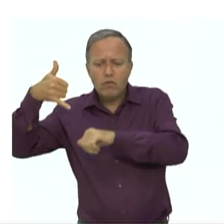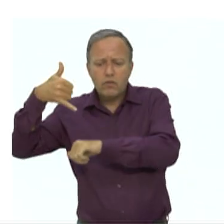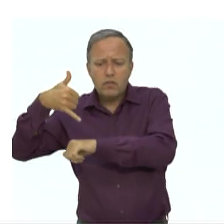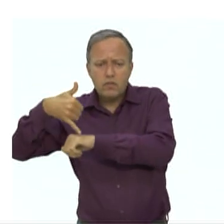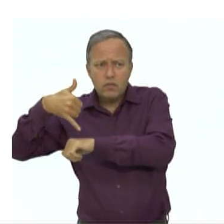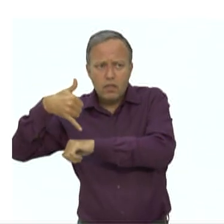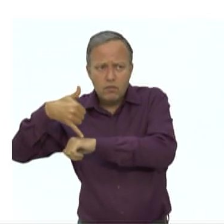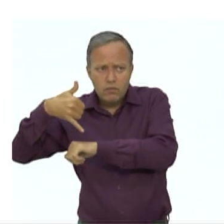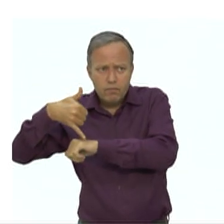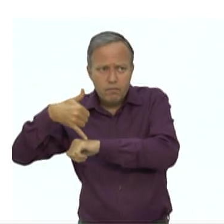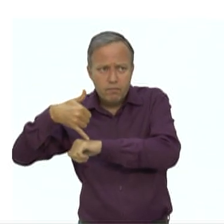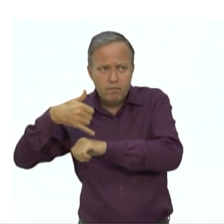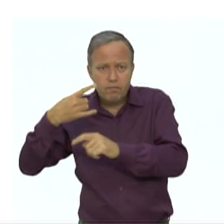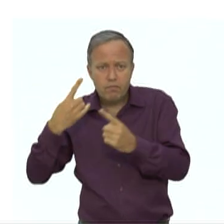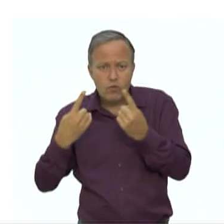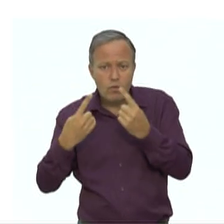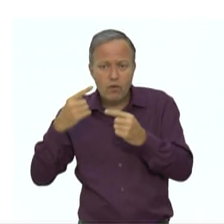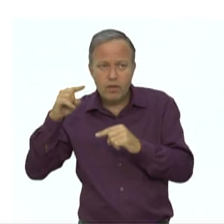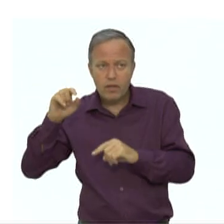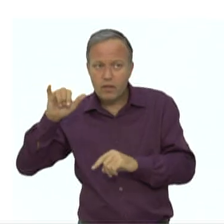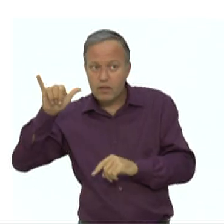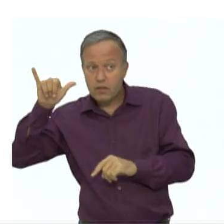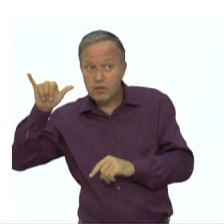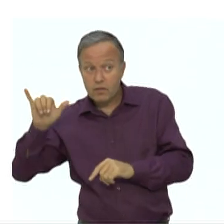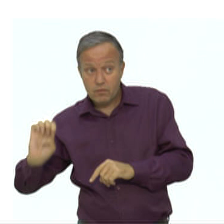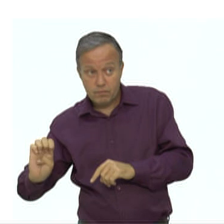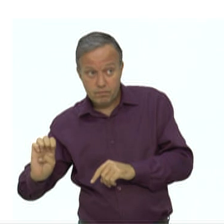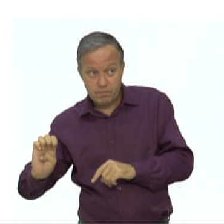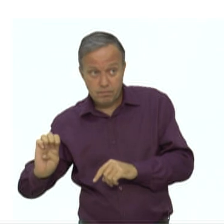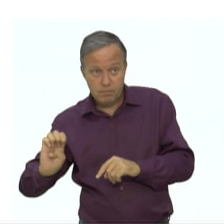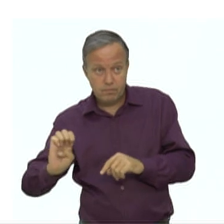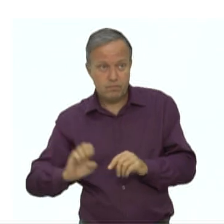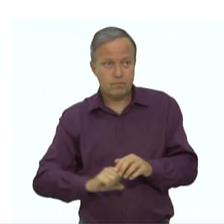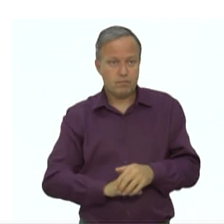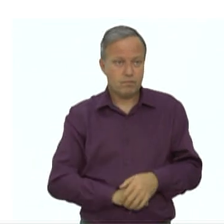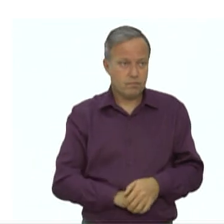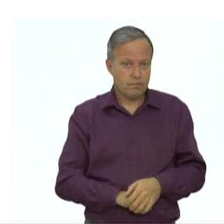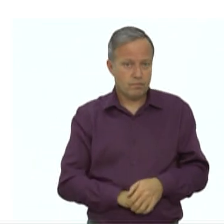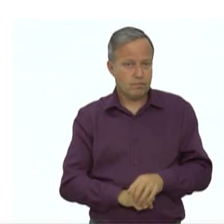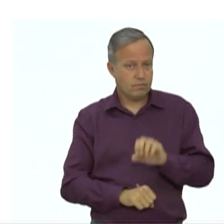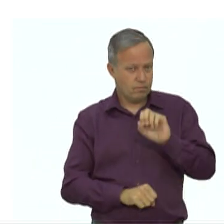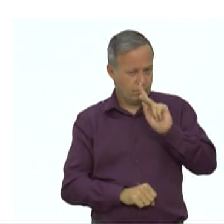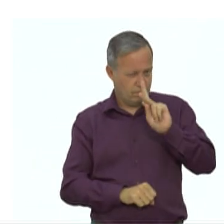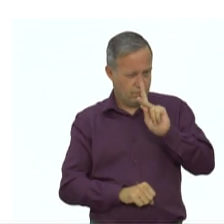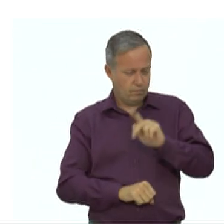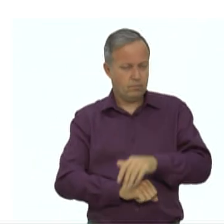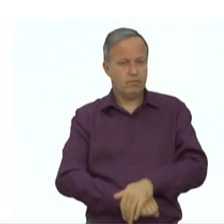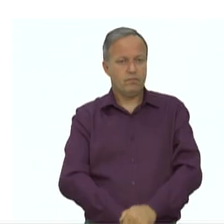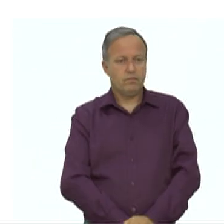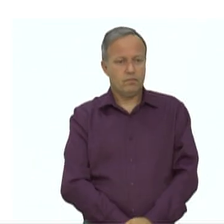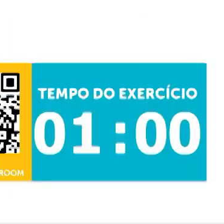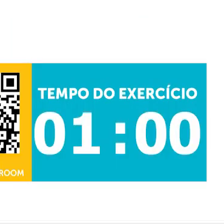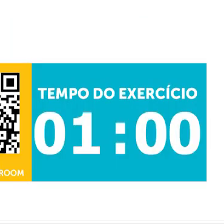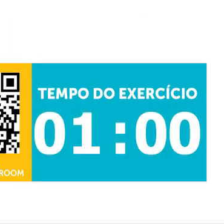se vocês conseguem responder a este quiz. Vou dar um tempinho.